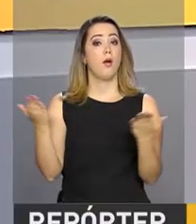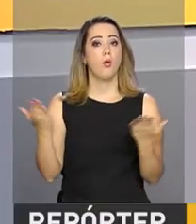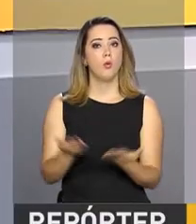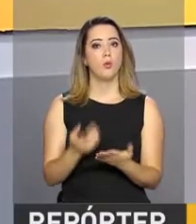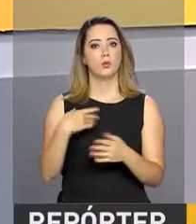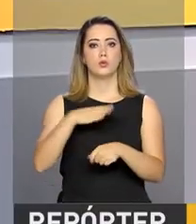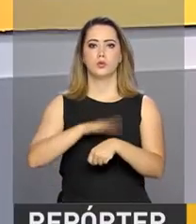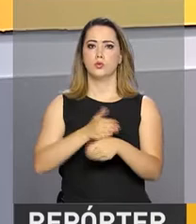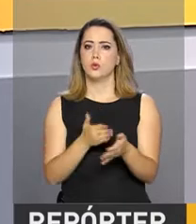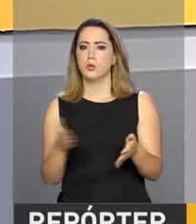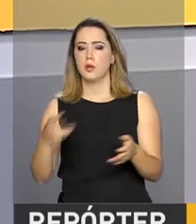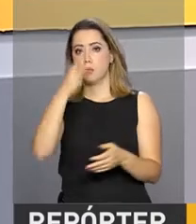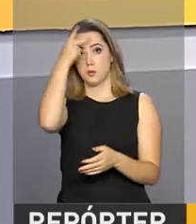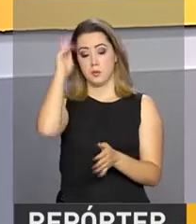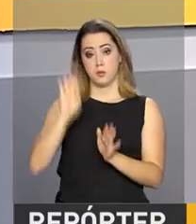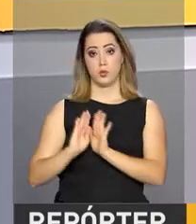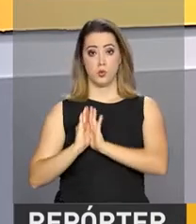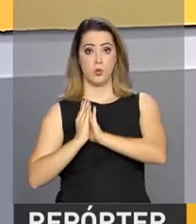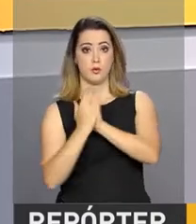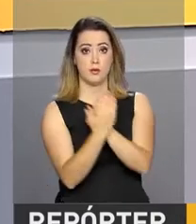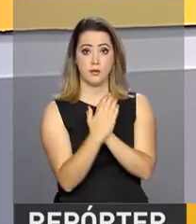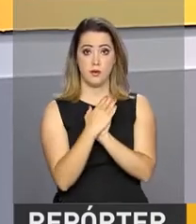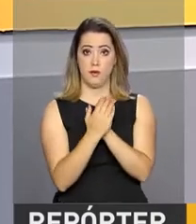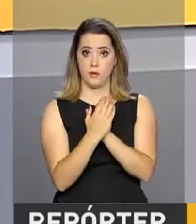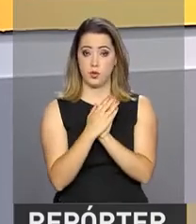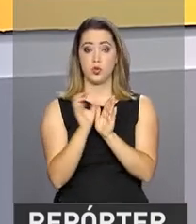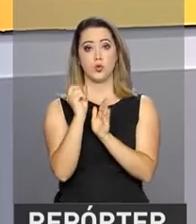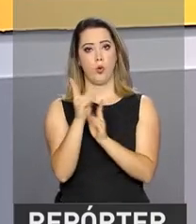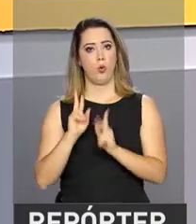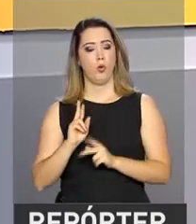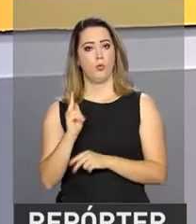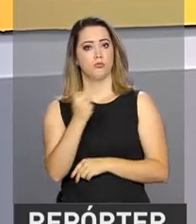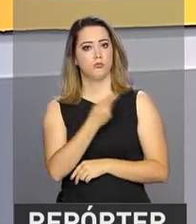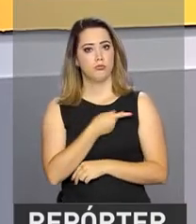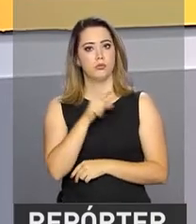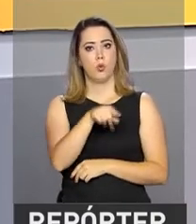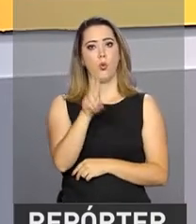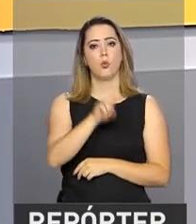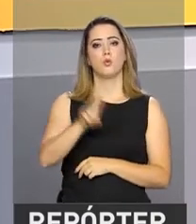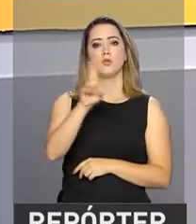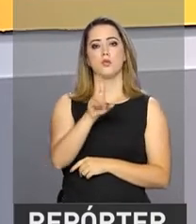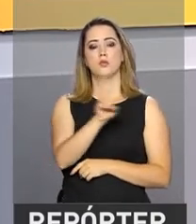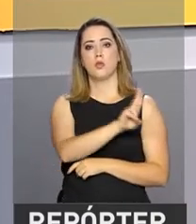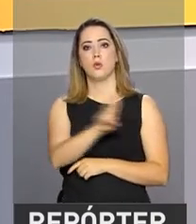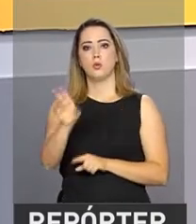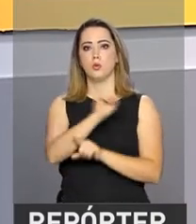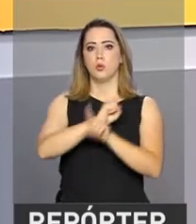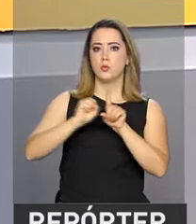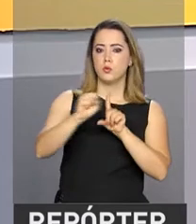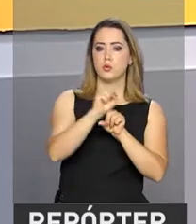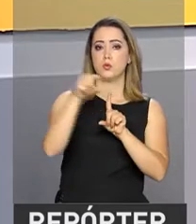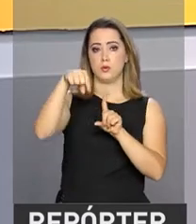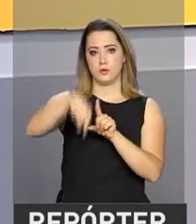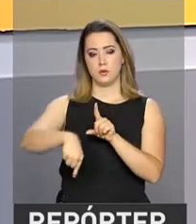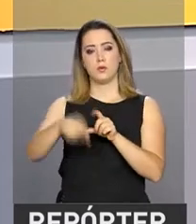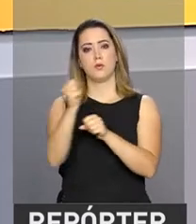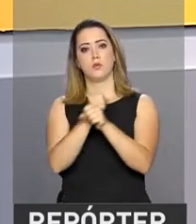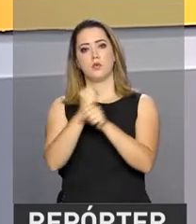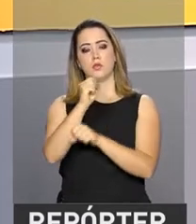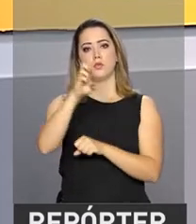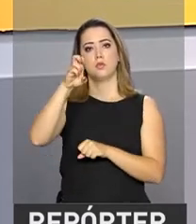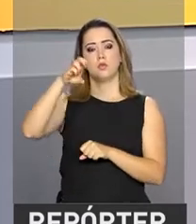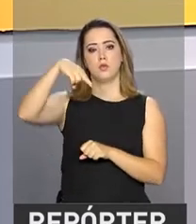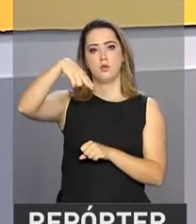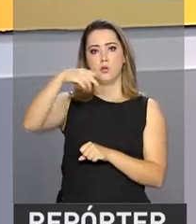para travestis e transexuais pedirem para usar o nome social no enade deste ano o exame nacional de desempenho dos estudantes